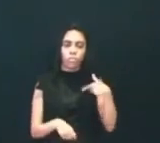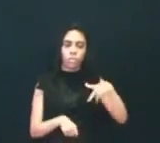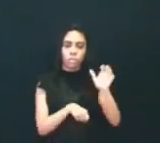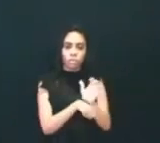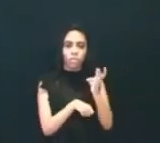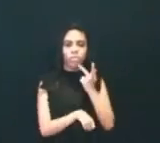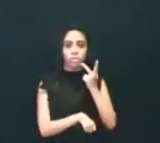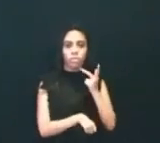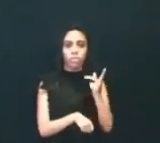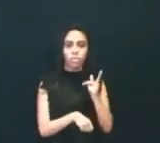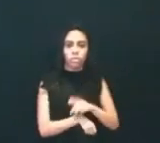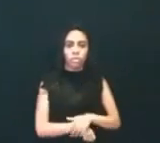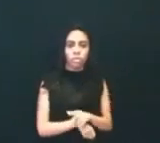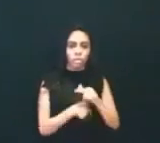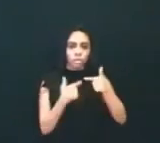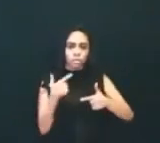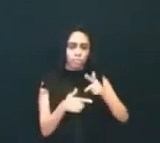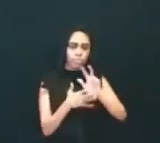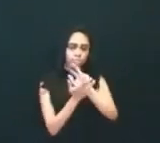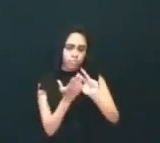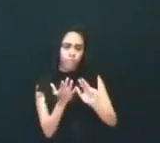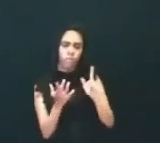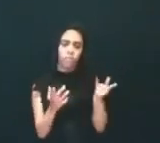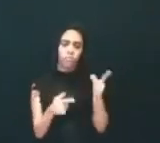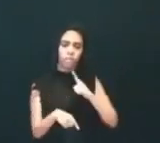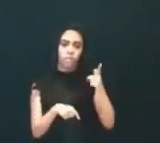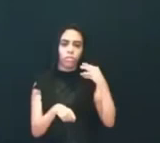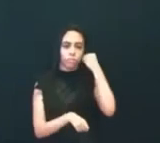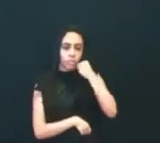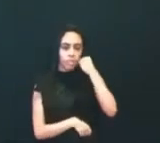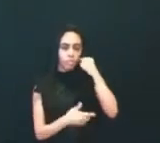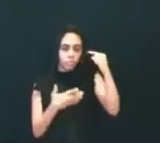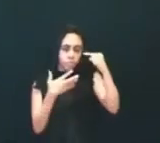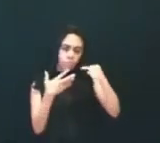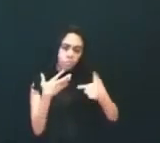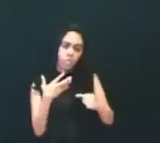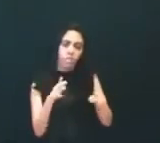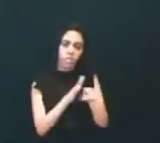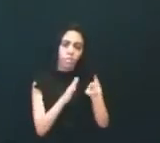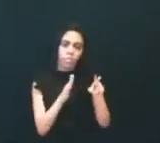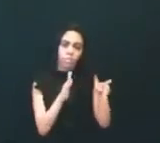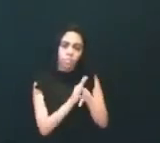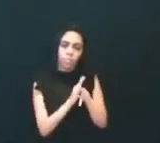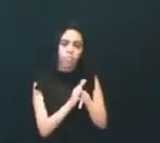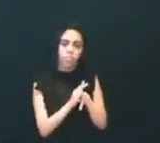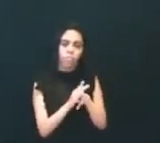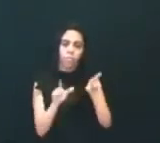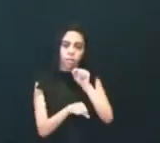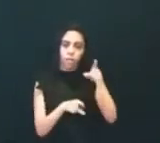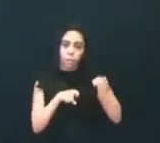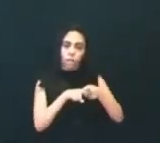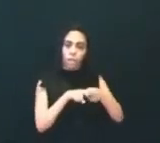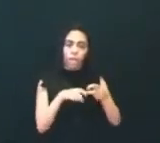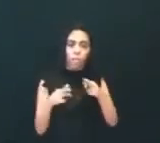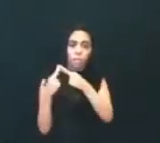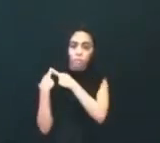Ceará, Hemose, médico hematologista da Clínica Quimioclinic e médico hematologista